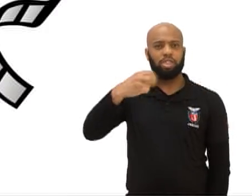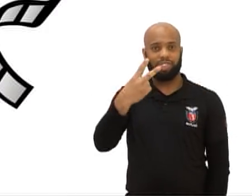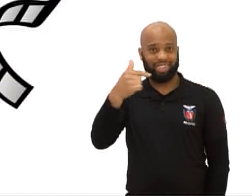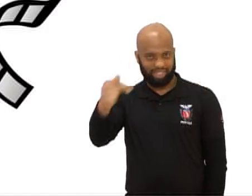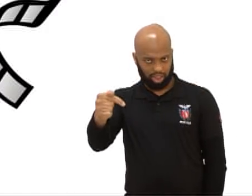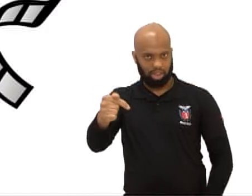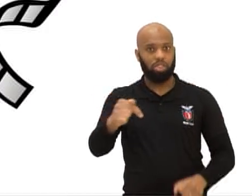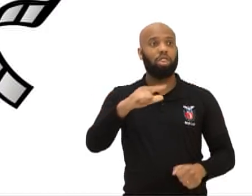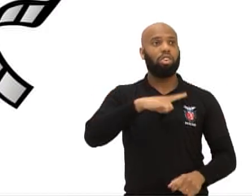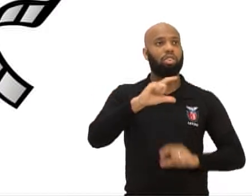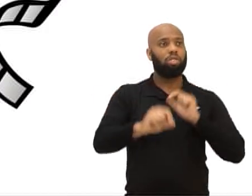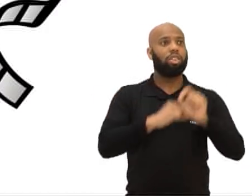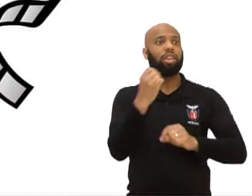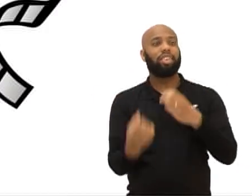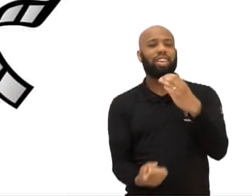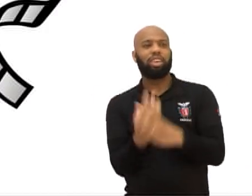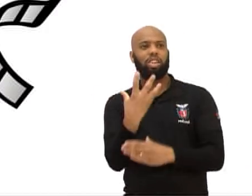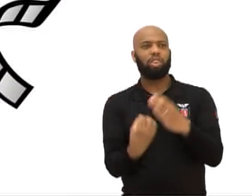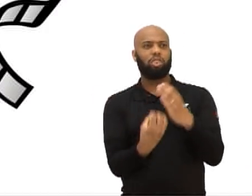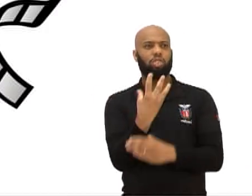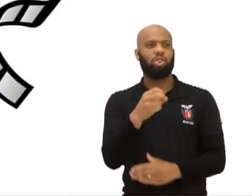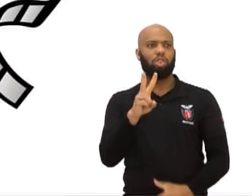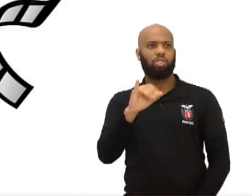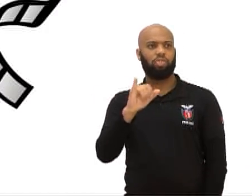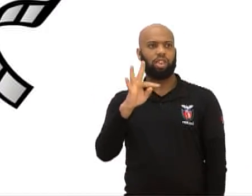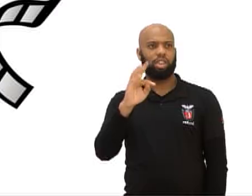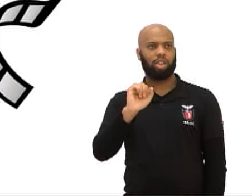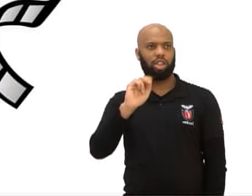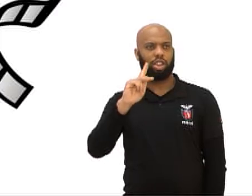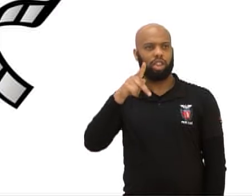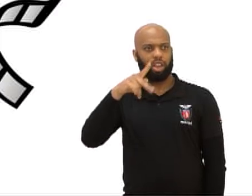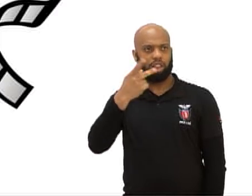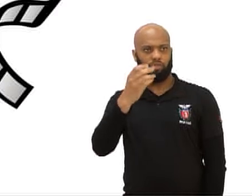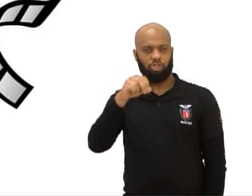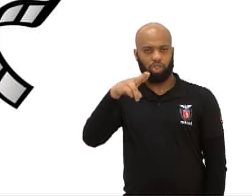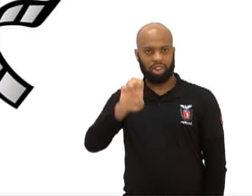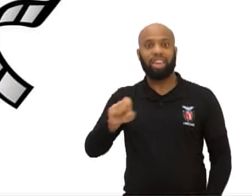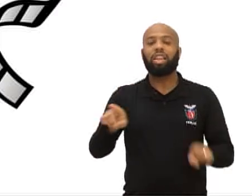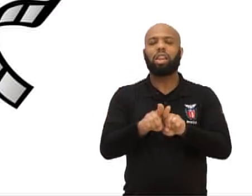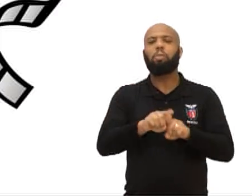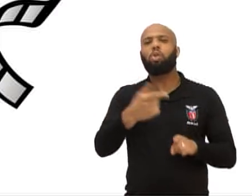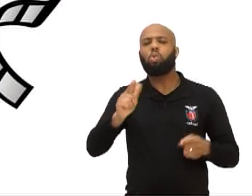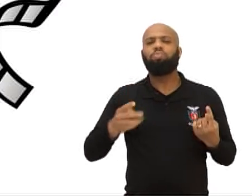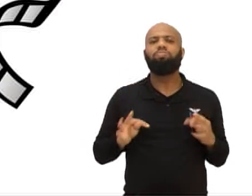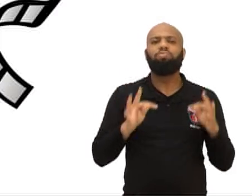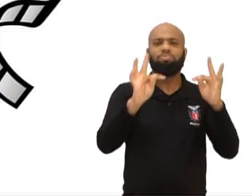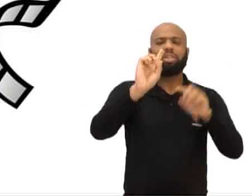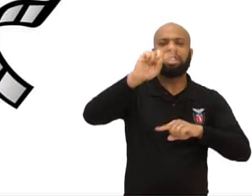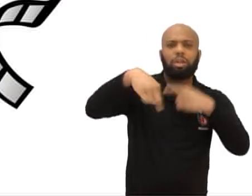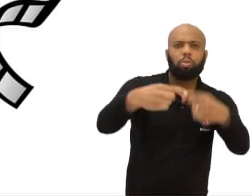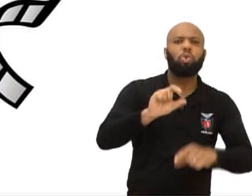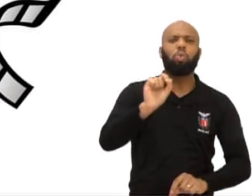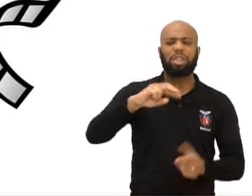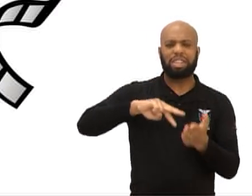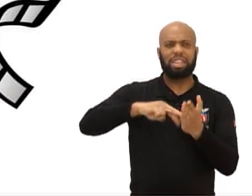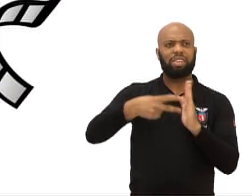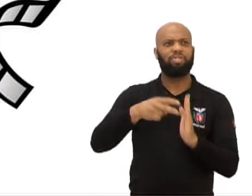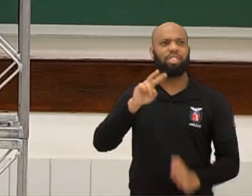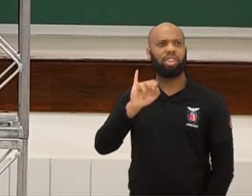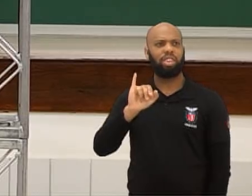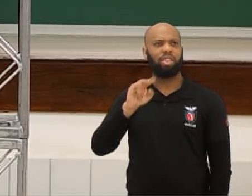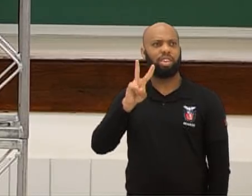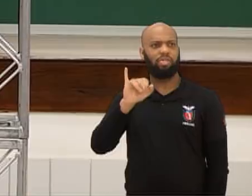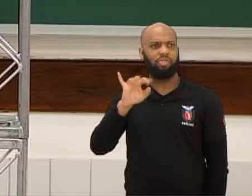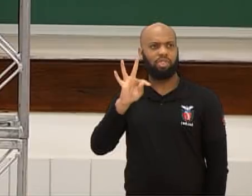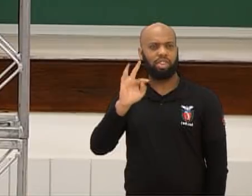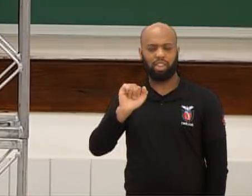1927, com o advento do Viraphone e demais equipamentos que o sucederam. O que era esse